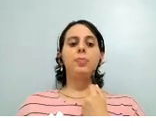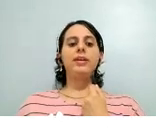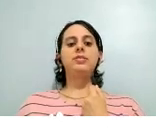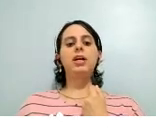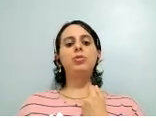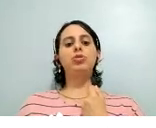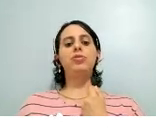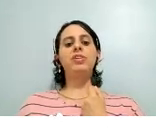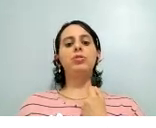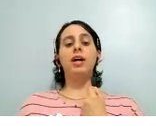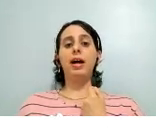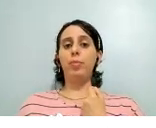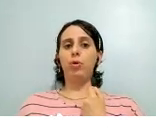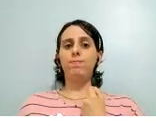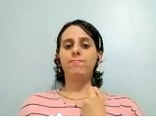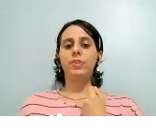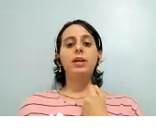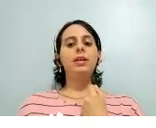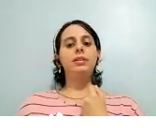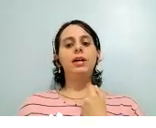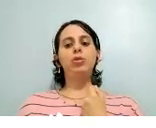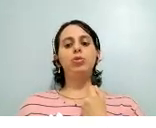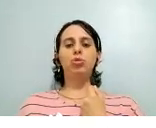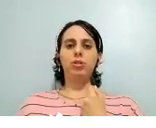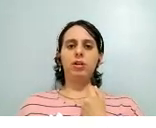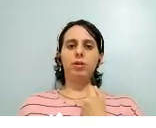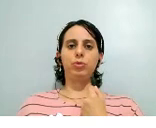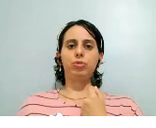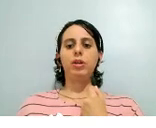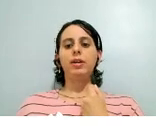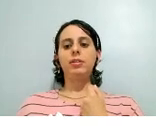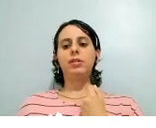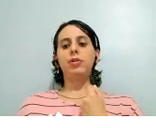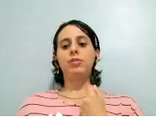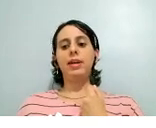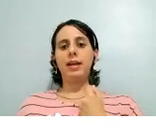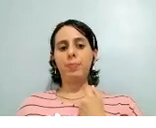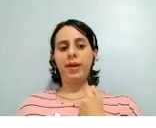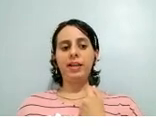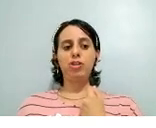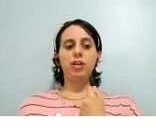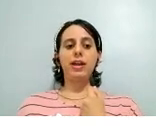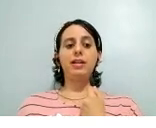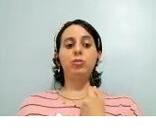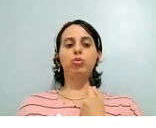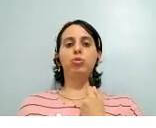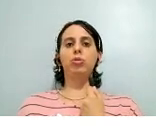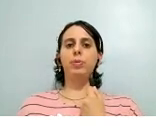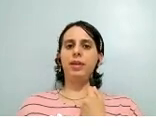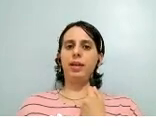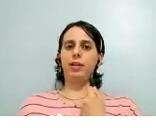vezes, pensamos que o vírus acabou e não nos cuidamos. Então, de repente, ele